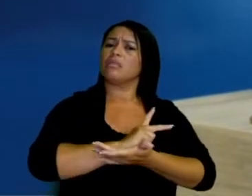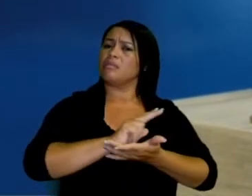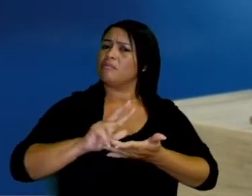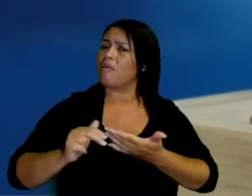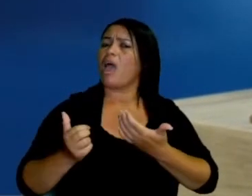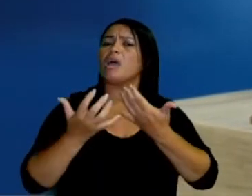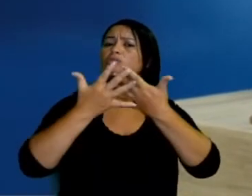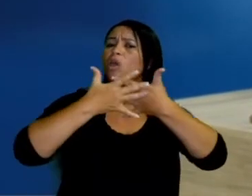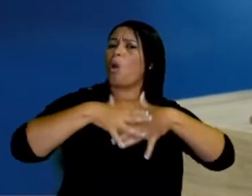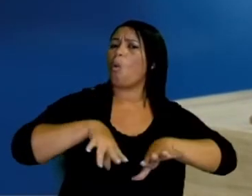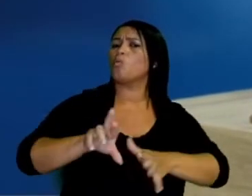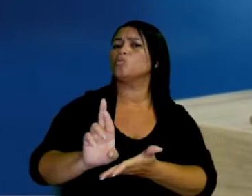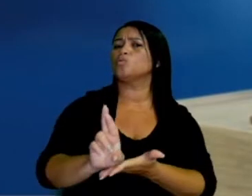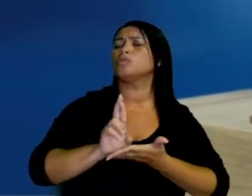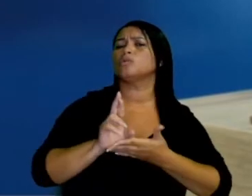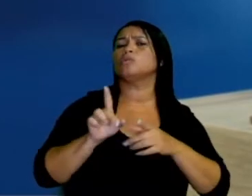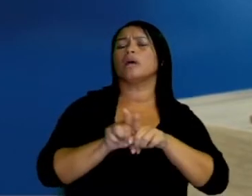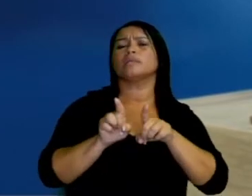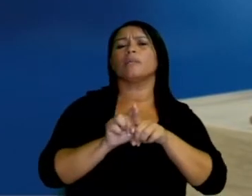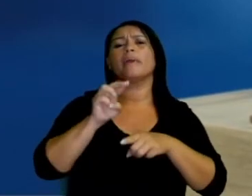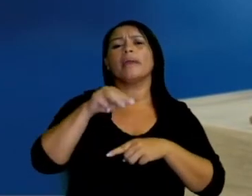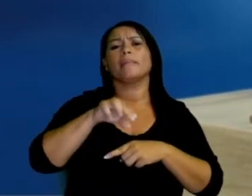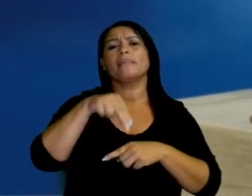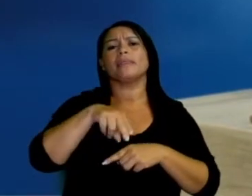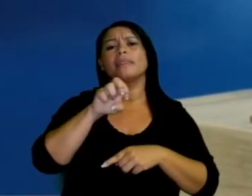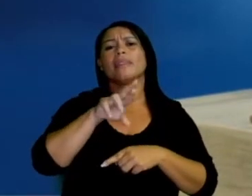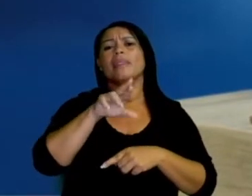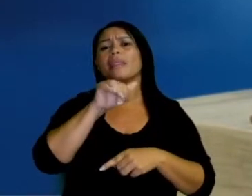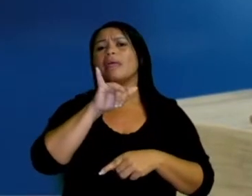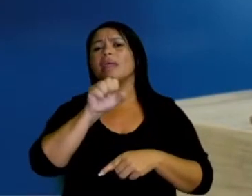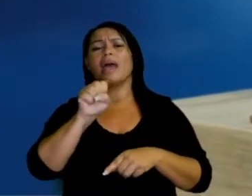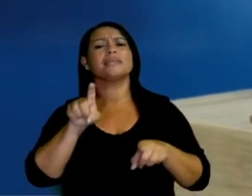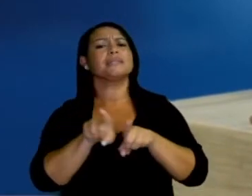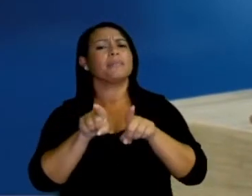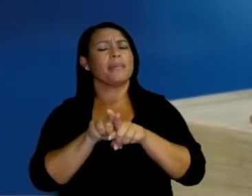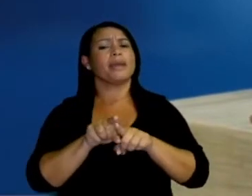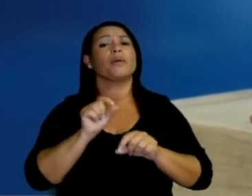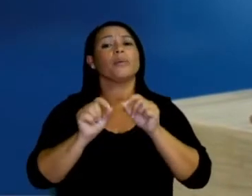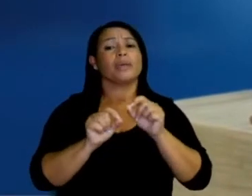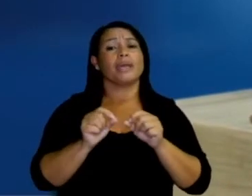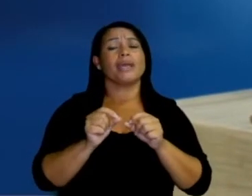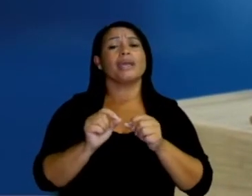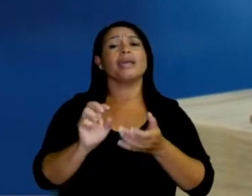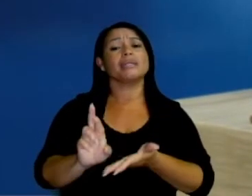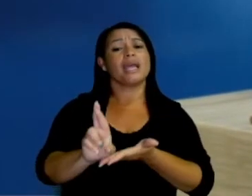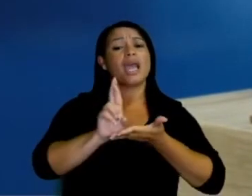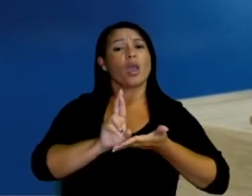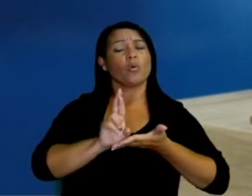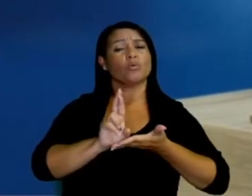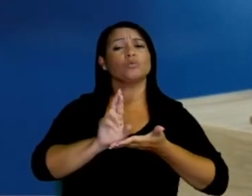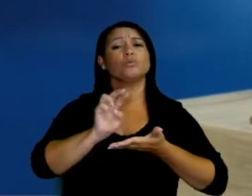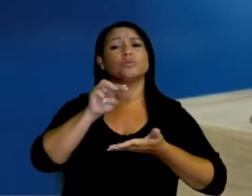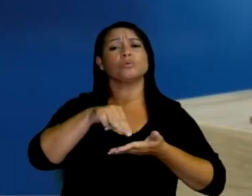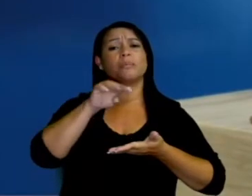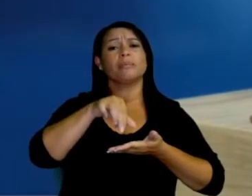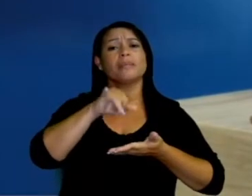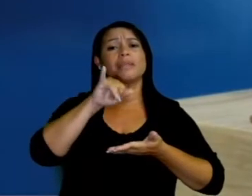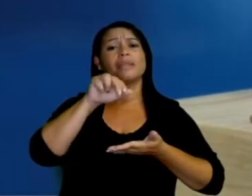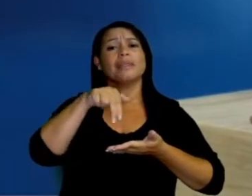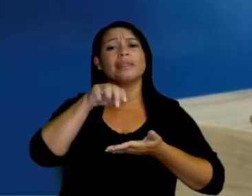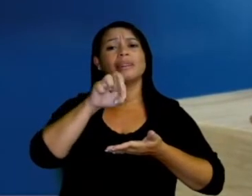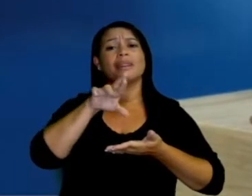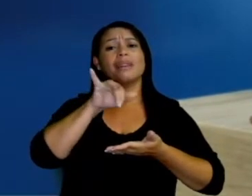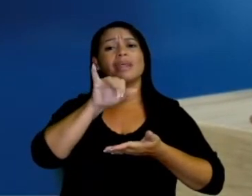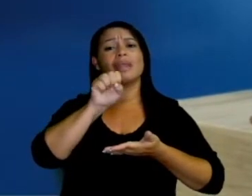recursos naturais, recursos minerais, sobretudo que eu estou falando da geologia, e esses recursos minerais, eles vão ser empregados na produção